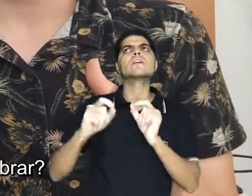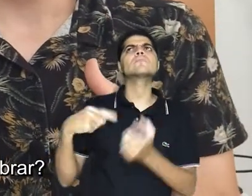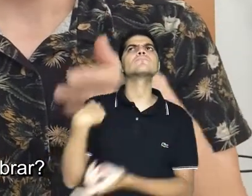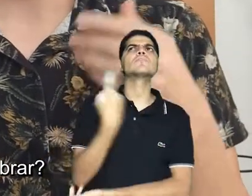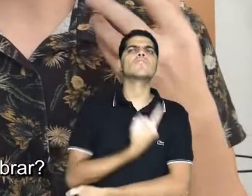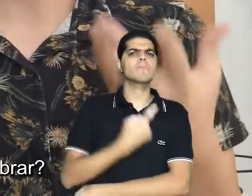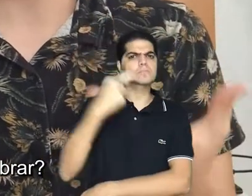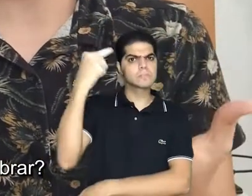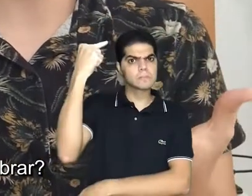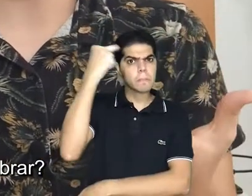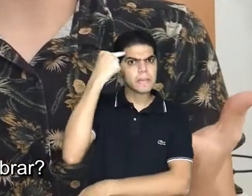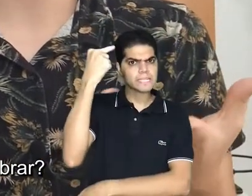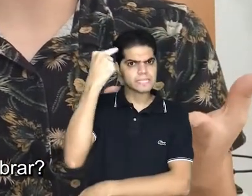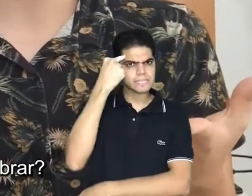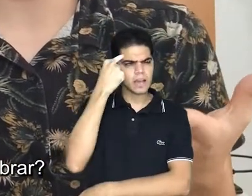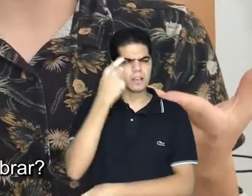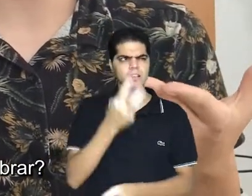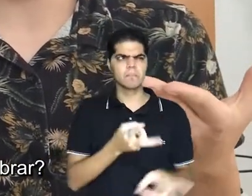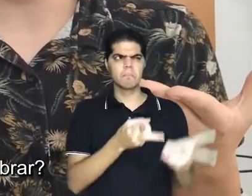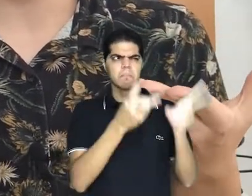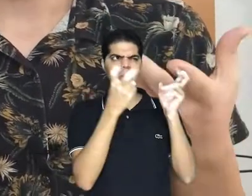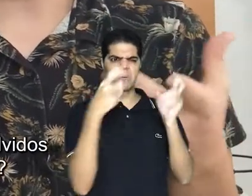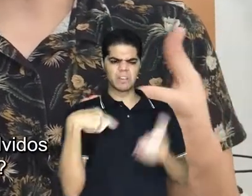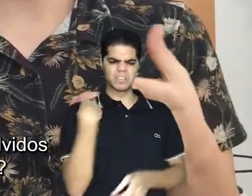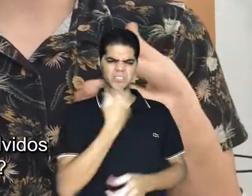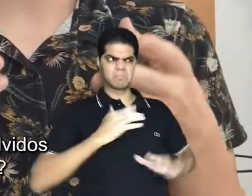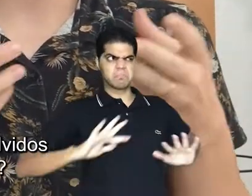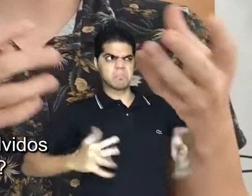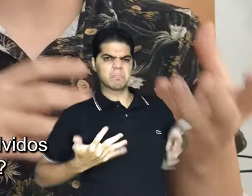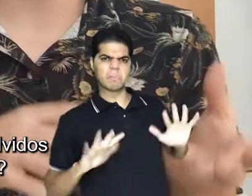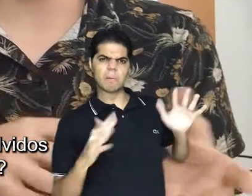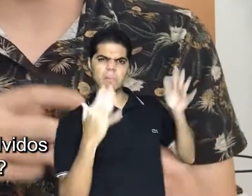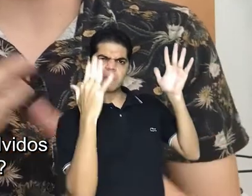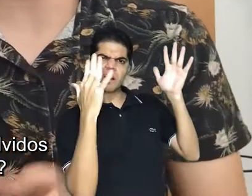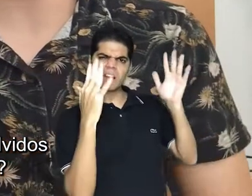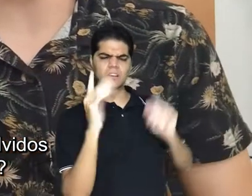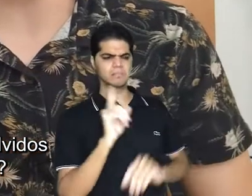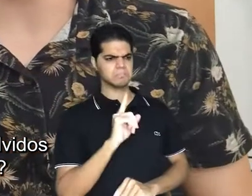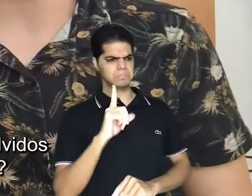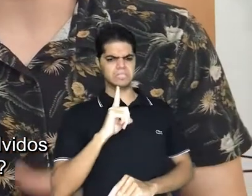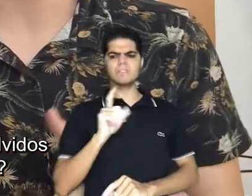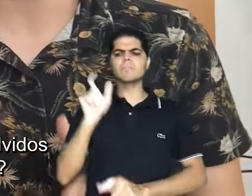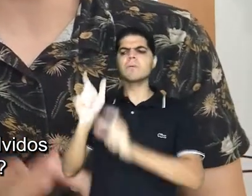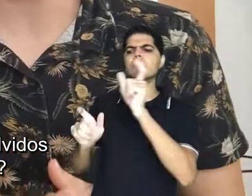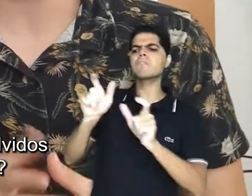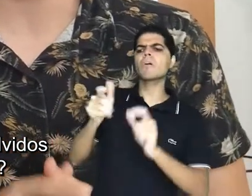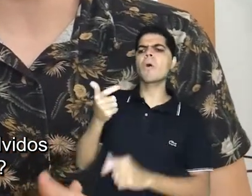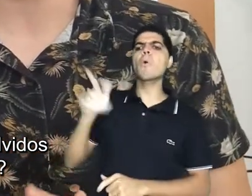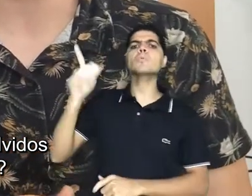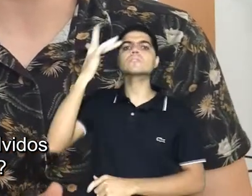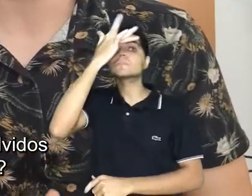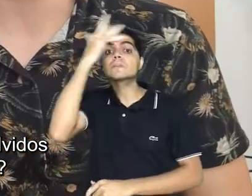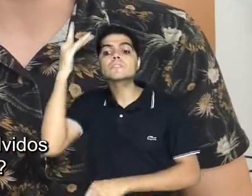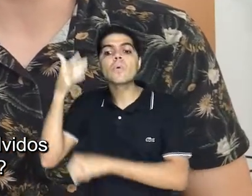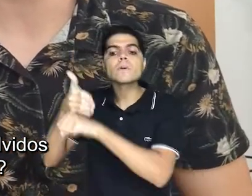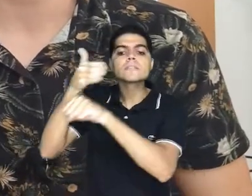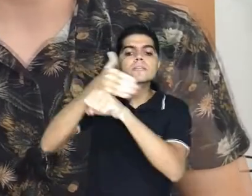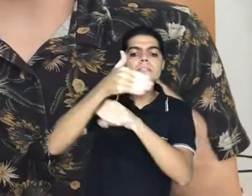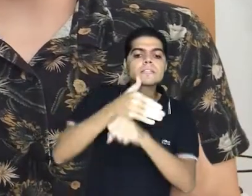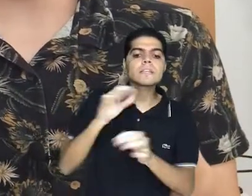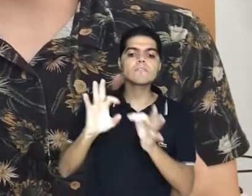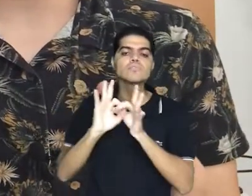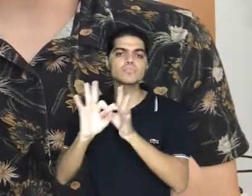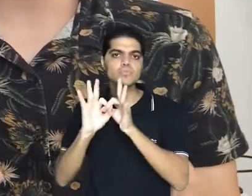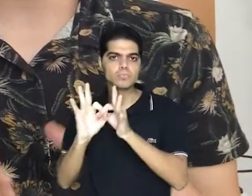pode pensar é essa imagem que a gente quer Celebrar não houve mais atores e atrizes envolvidos nesse processo de